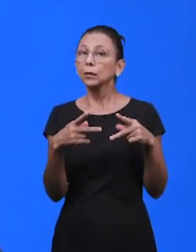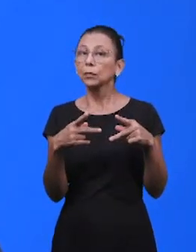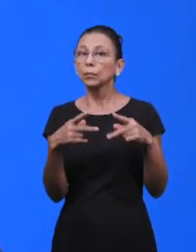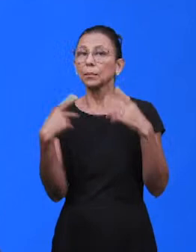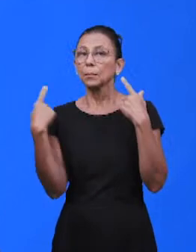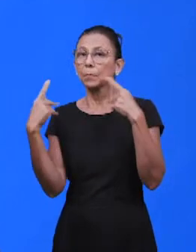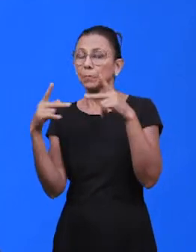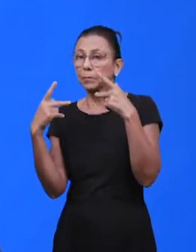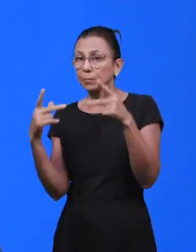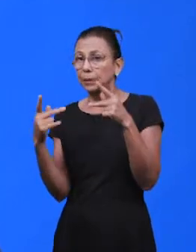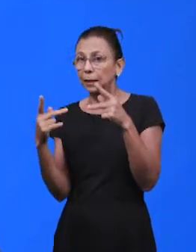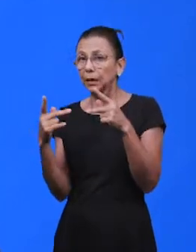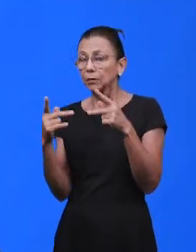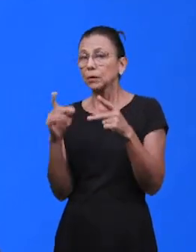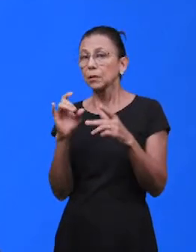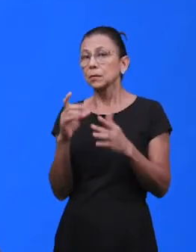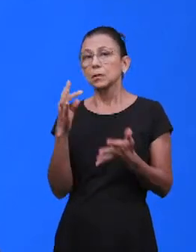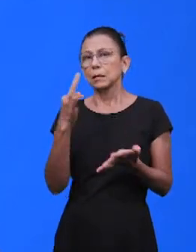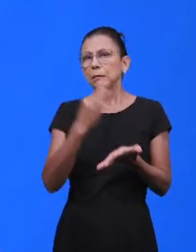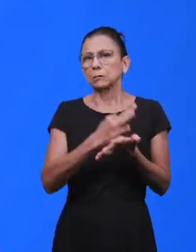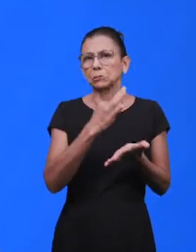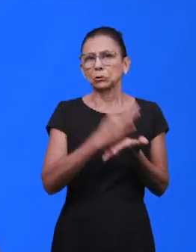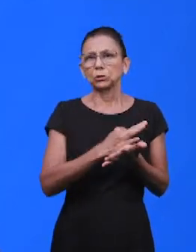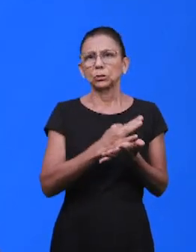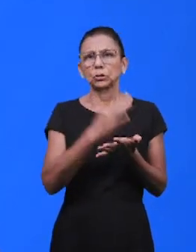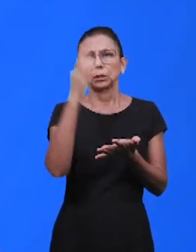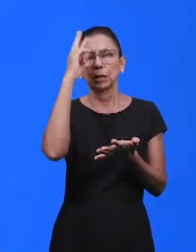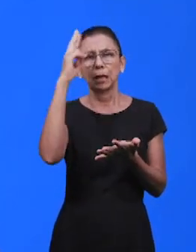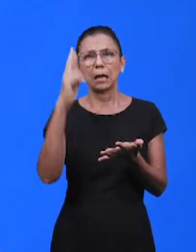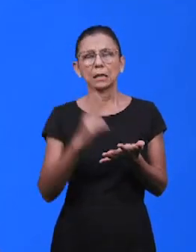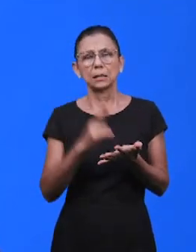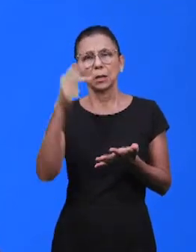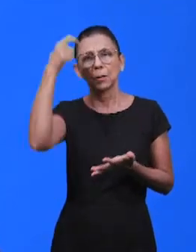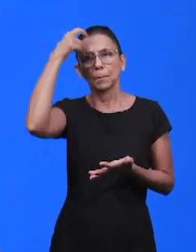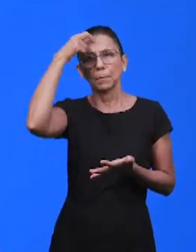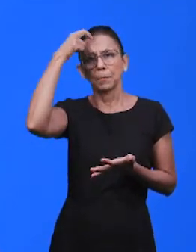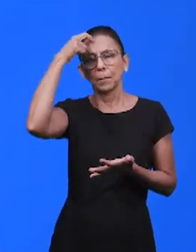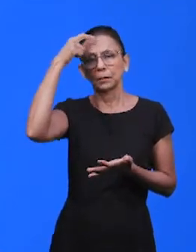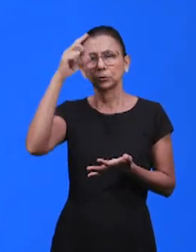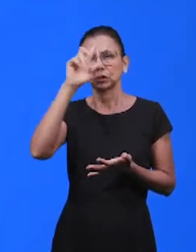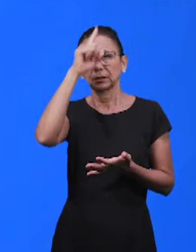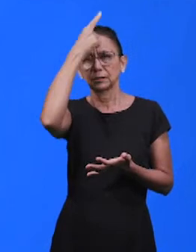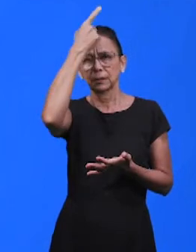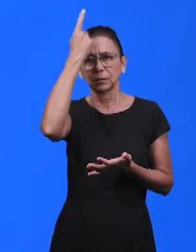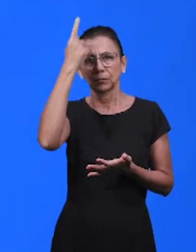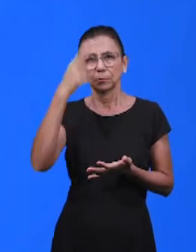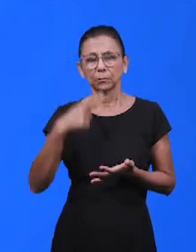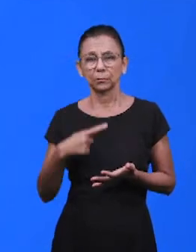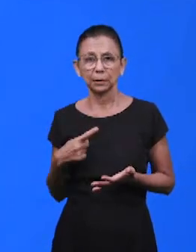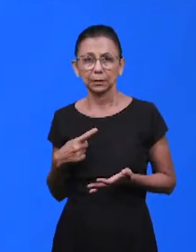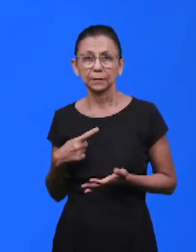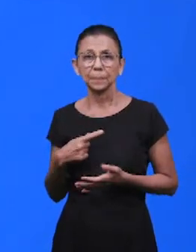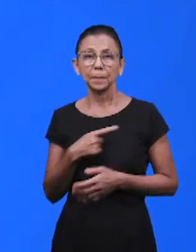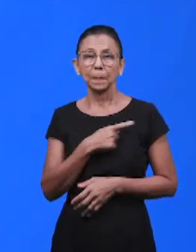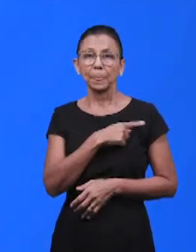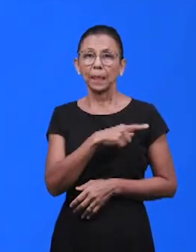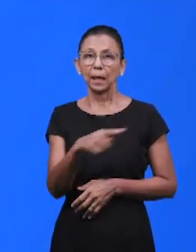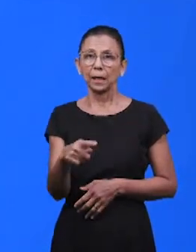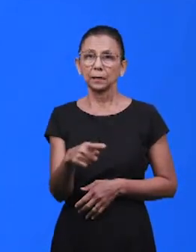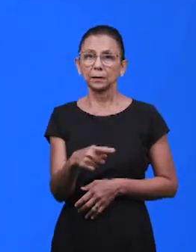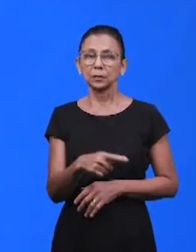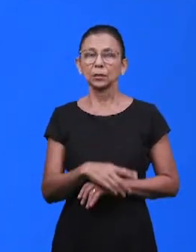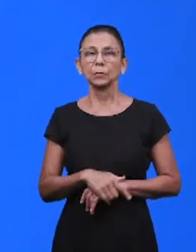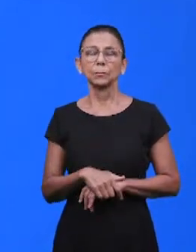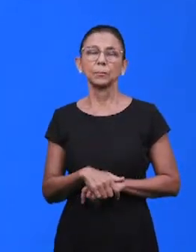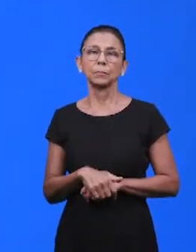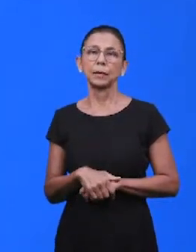resultado de teologia, da razão, daquilo que está na mente deles, E também eles não estão no Espírito, eles estão na letra, eles não